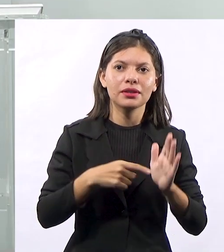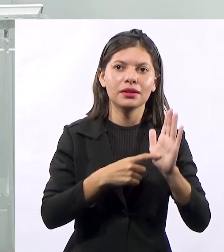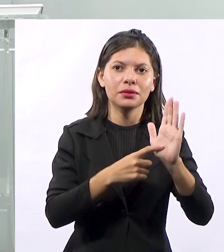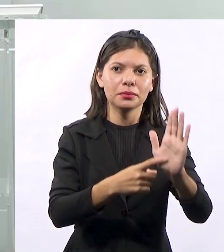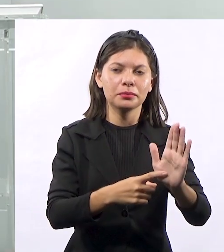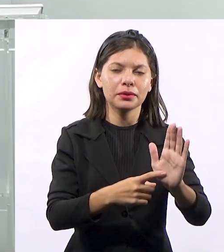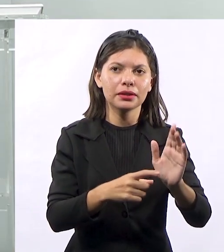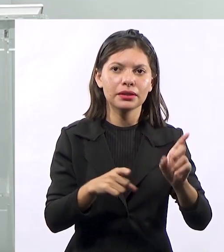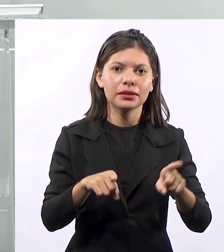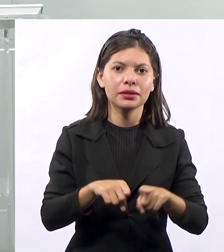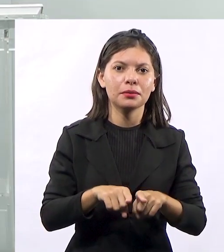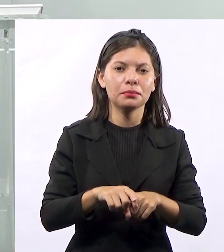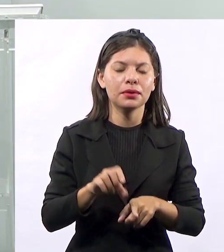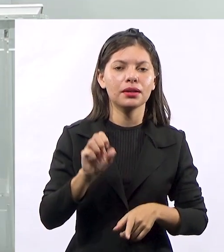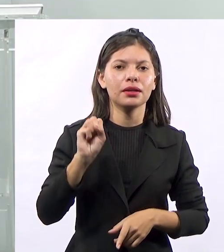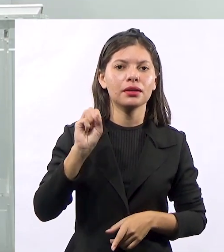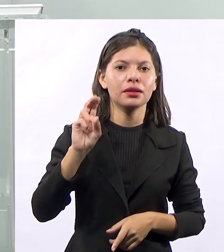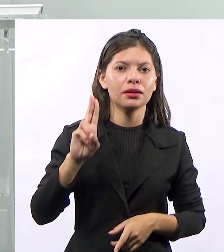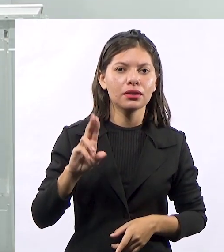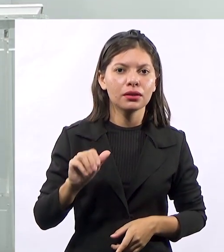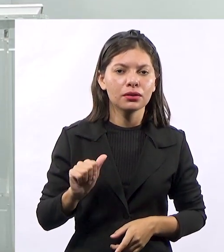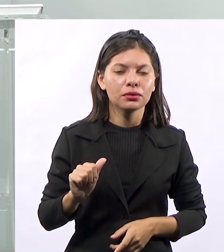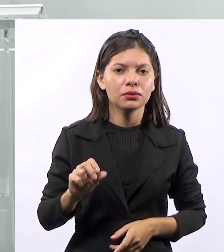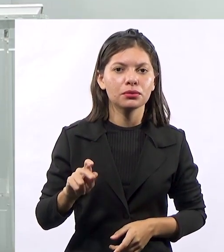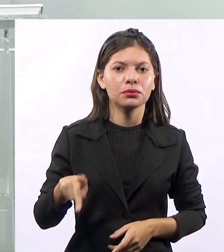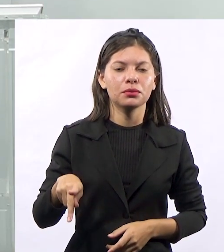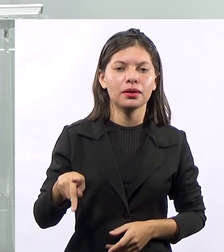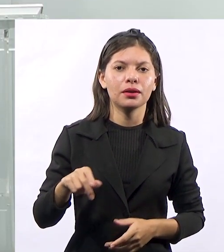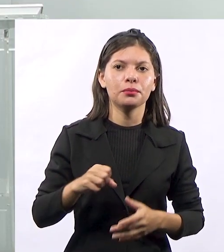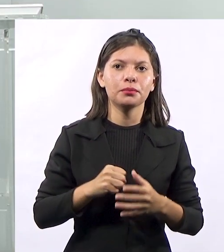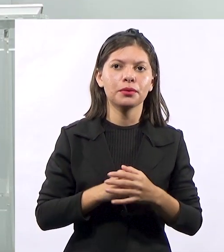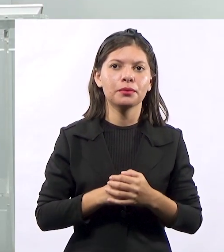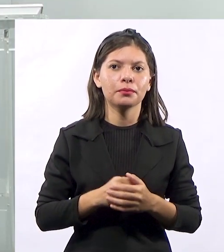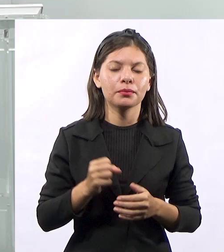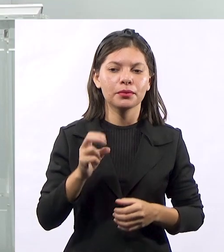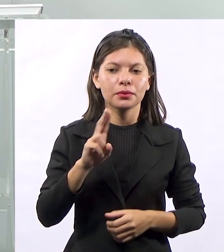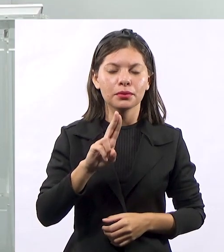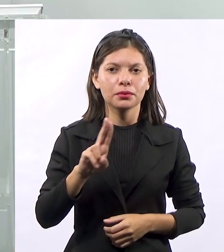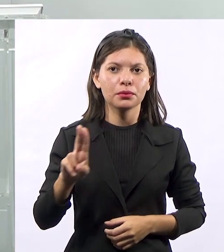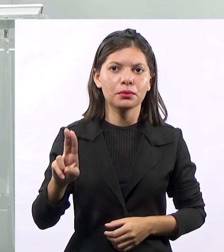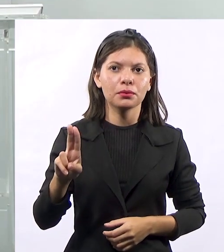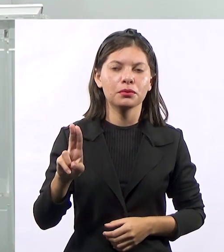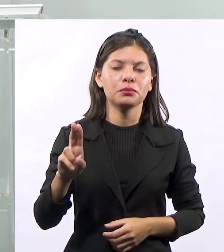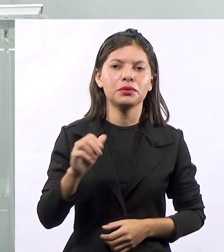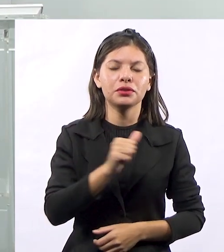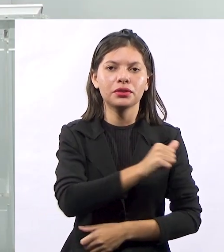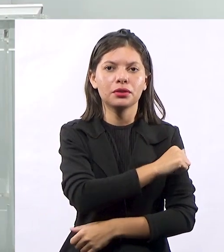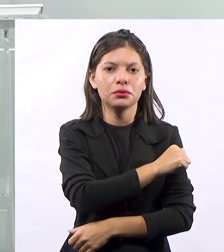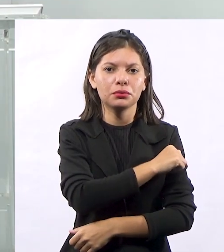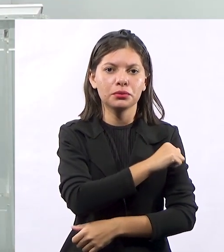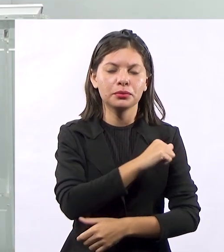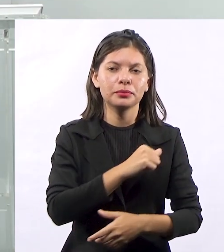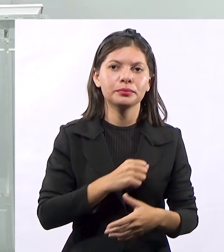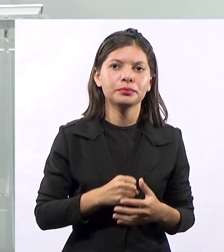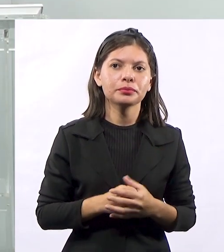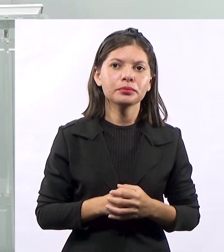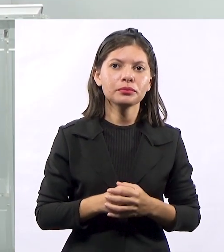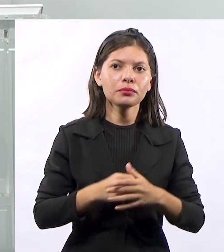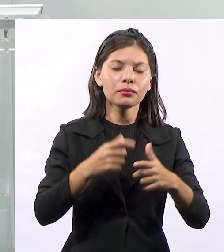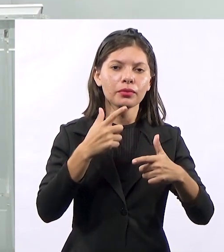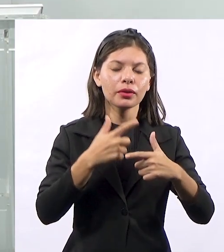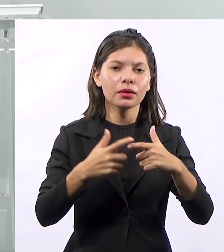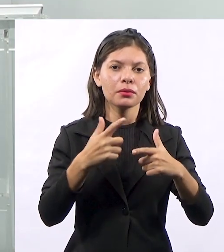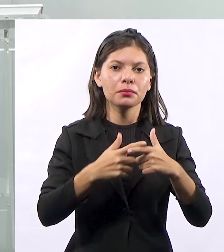você acompanha e também o SWAP, com o seu login de aluno, que você encontra lá as normas. Bom, o